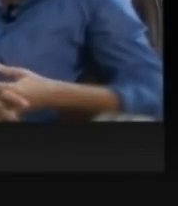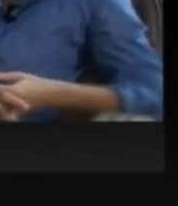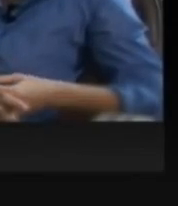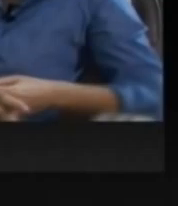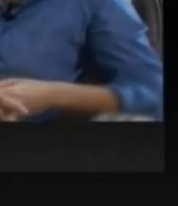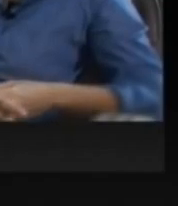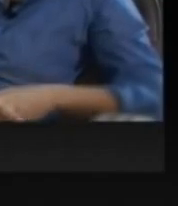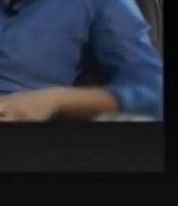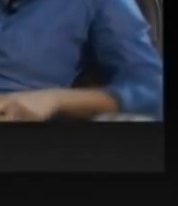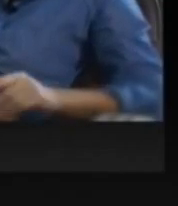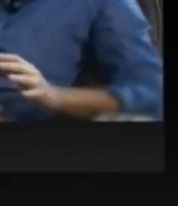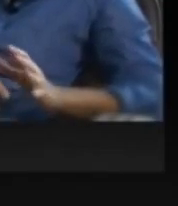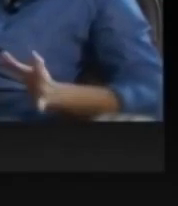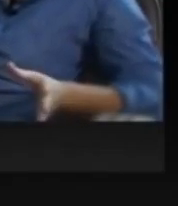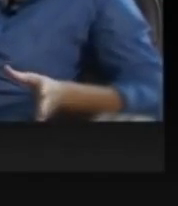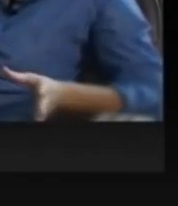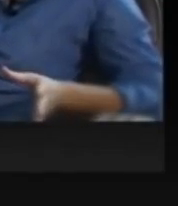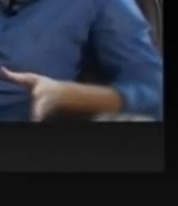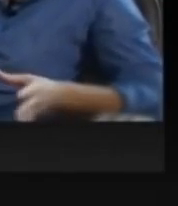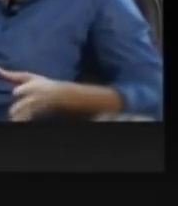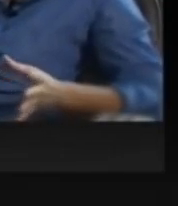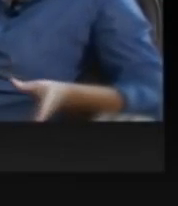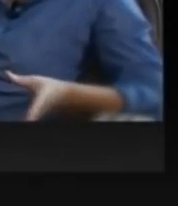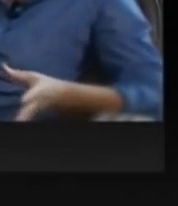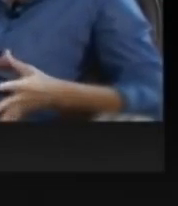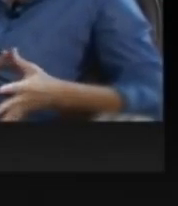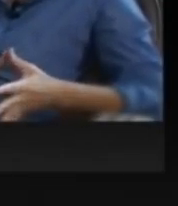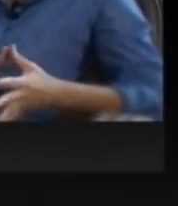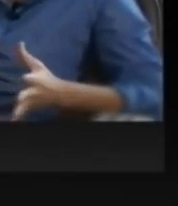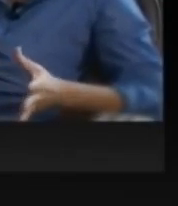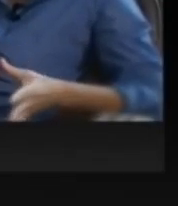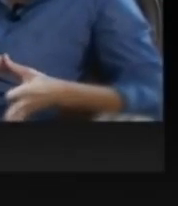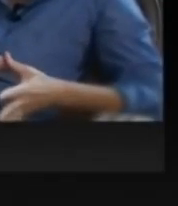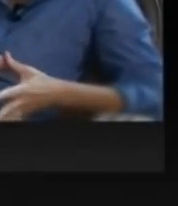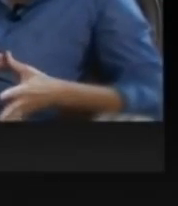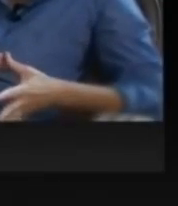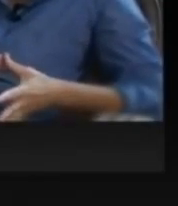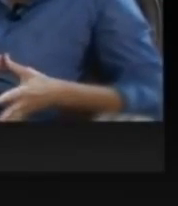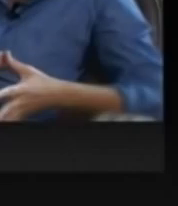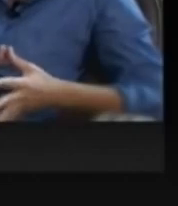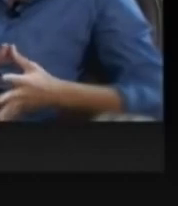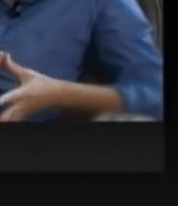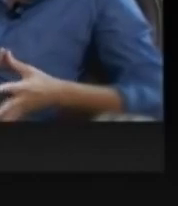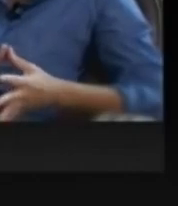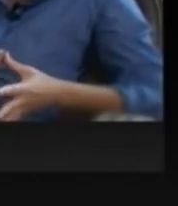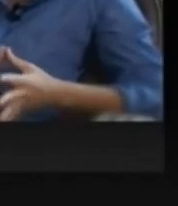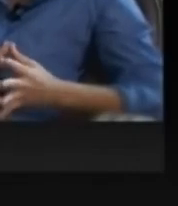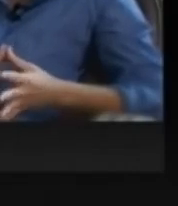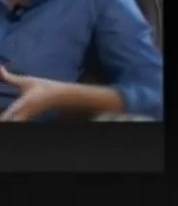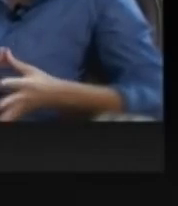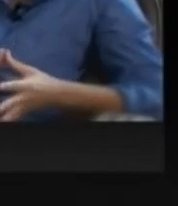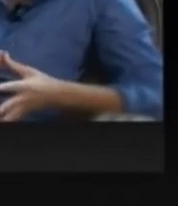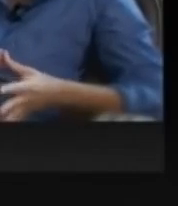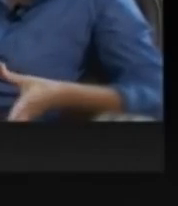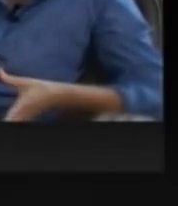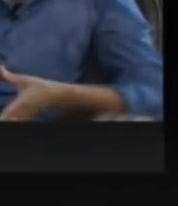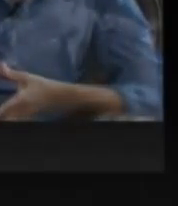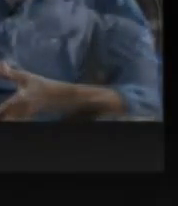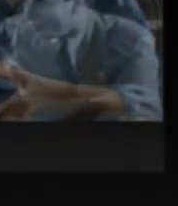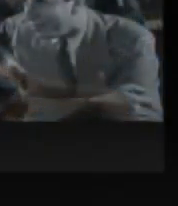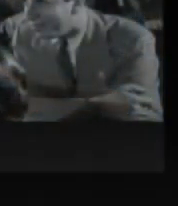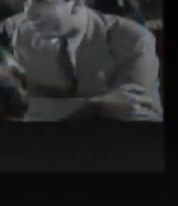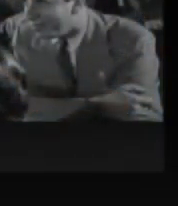Tá? Então, qualquer pesquisadora que seja beneficiada com esse programa, ela vai se tornar uma profissional